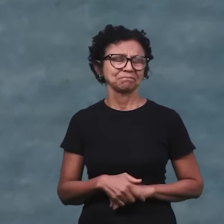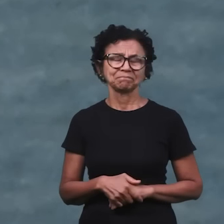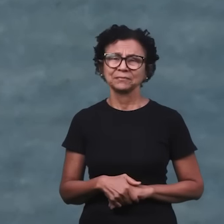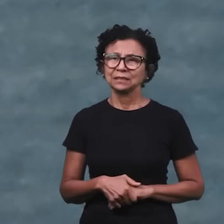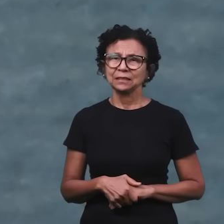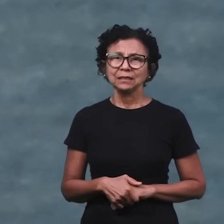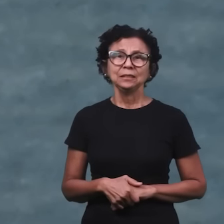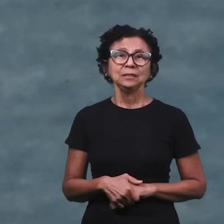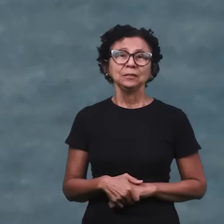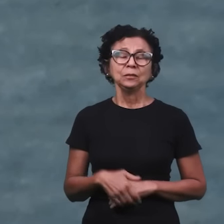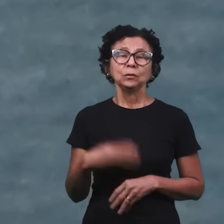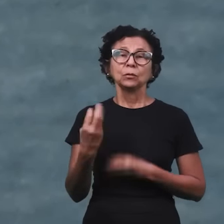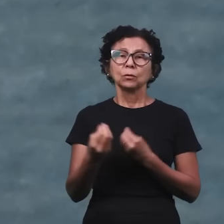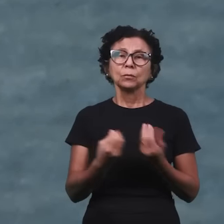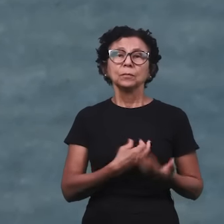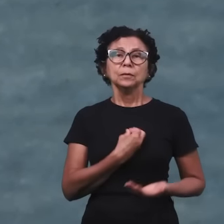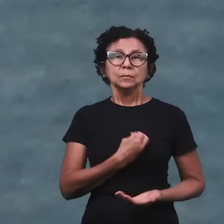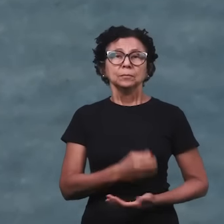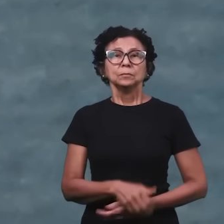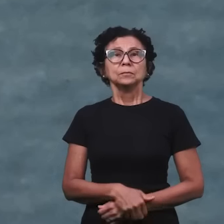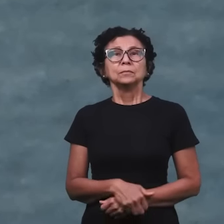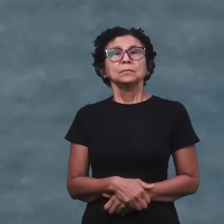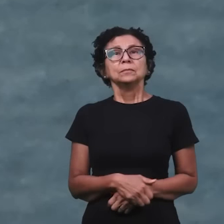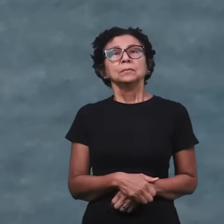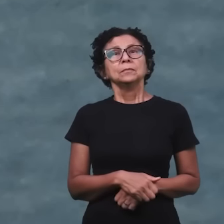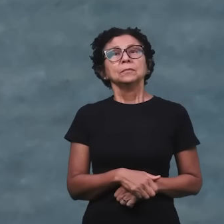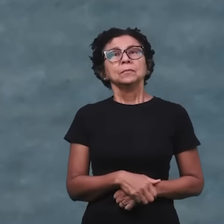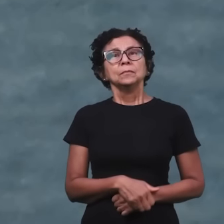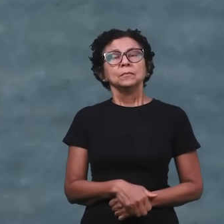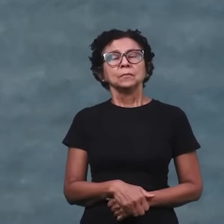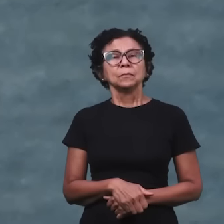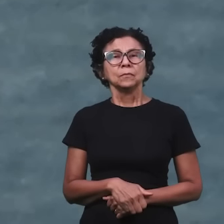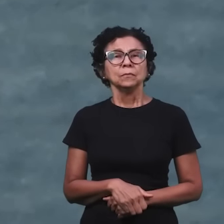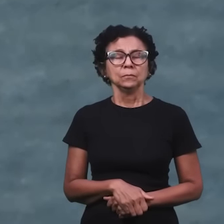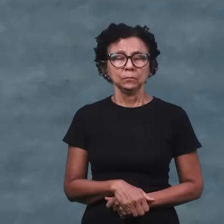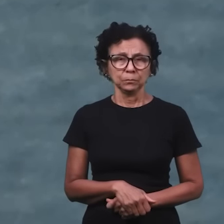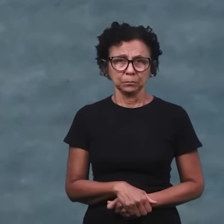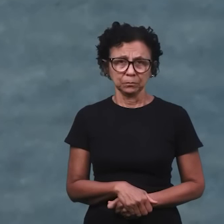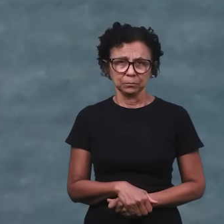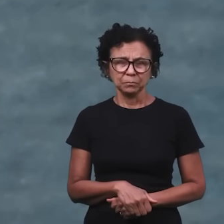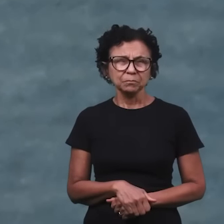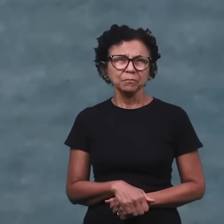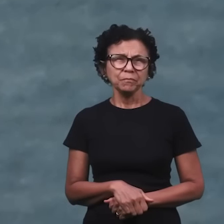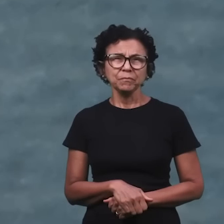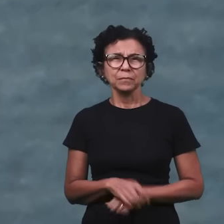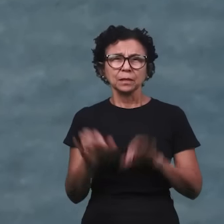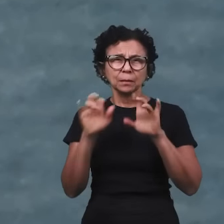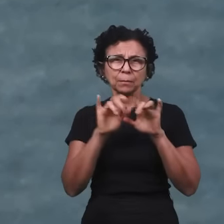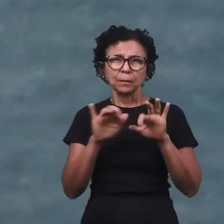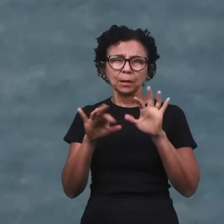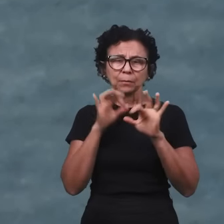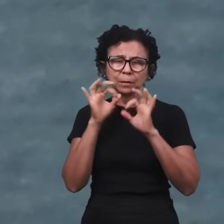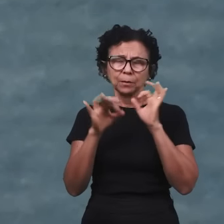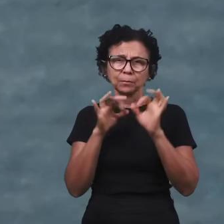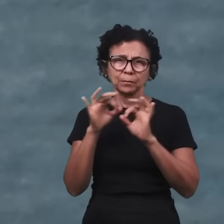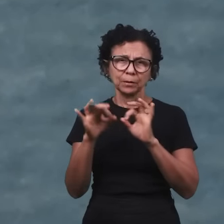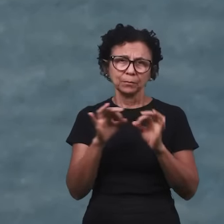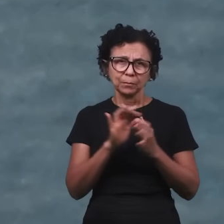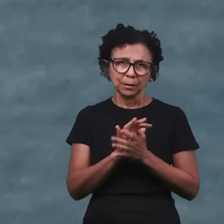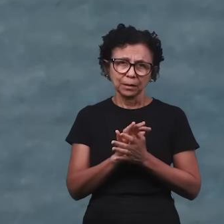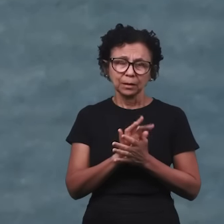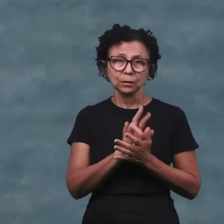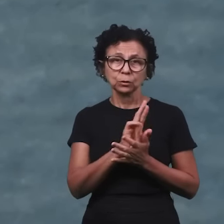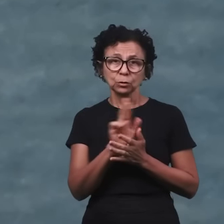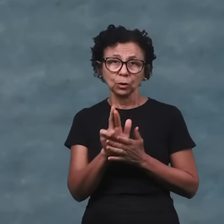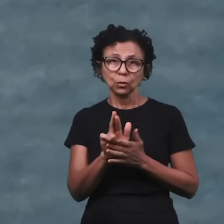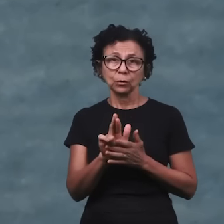quero te fazer. Você participa escrevendo lá nos comentários alguma informação, põe o seu nome, a cidade de onde você é, conta